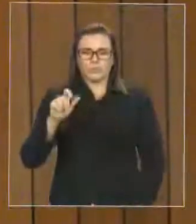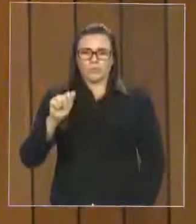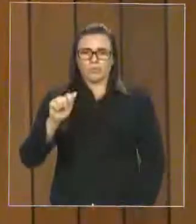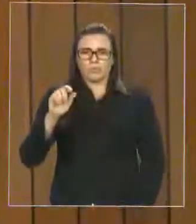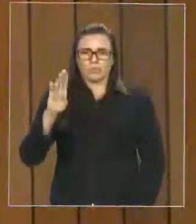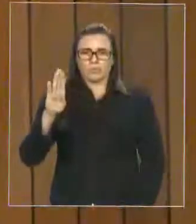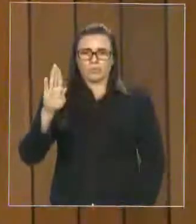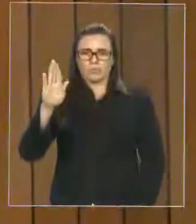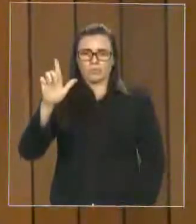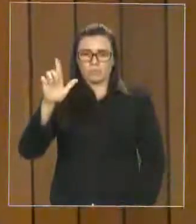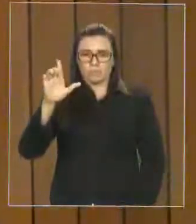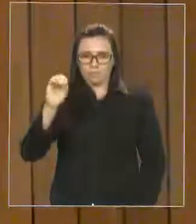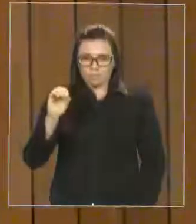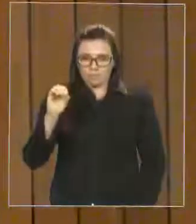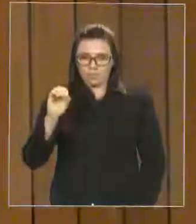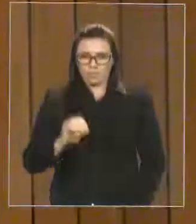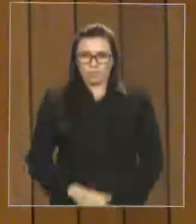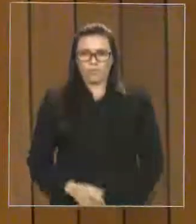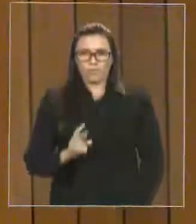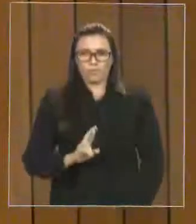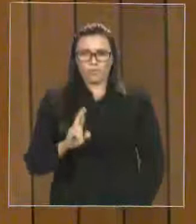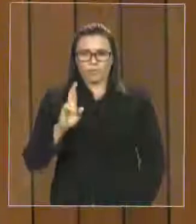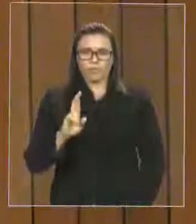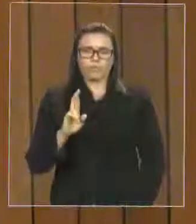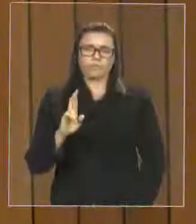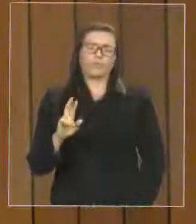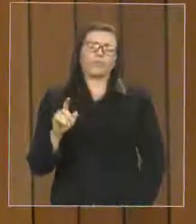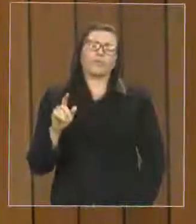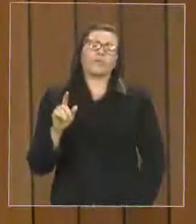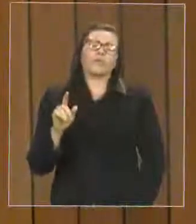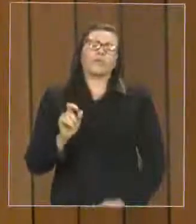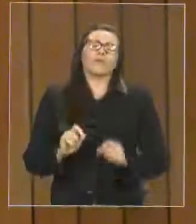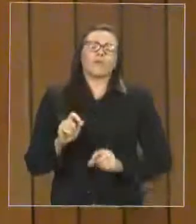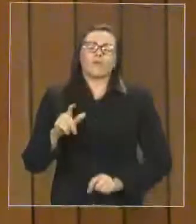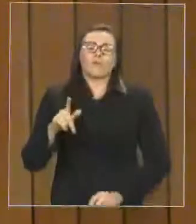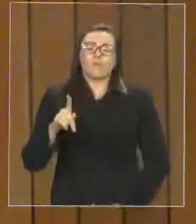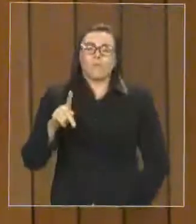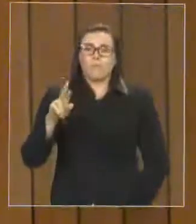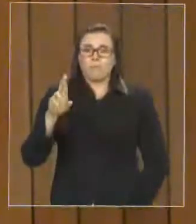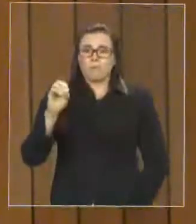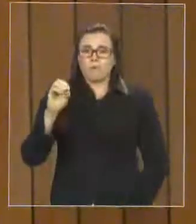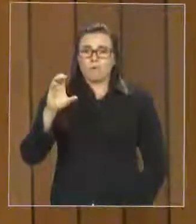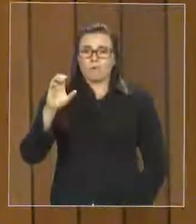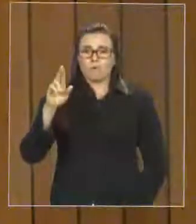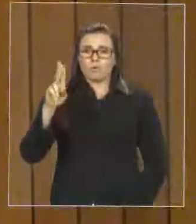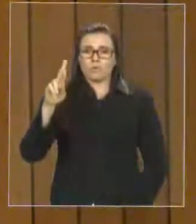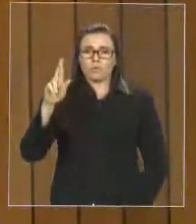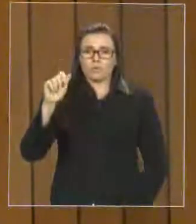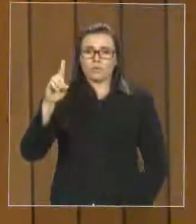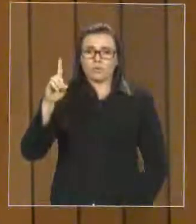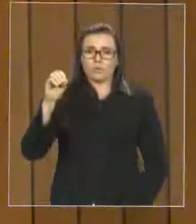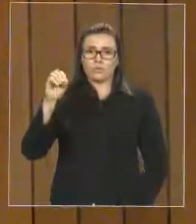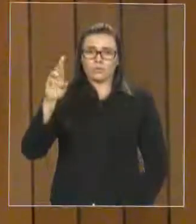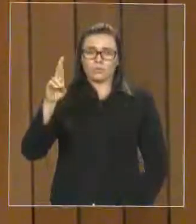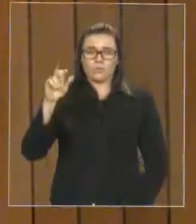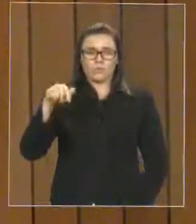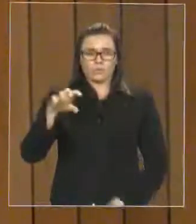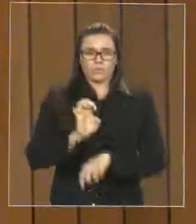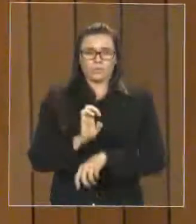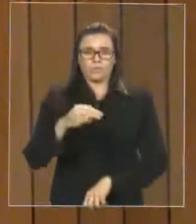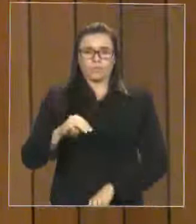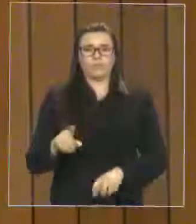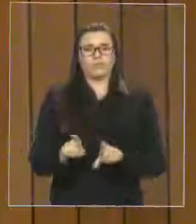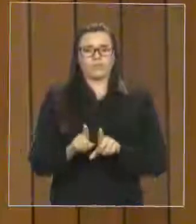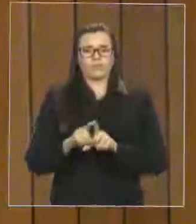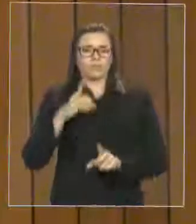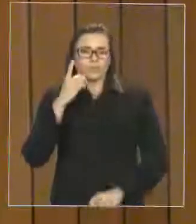senhor Procurador-Geral de Justiça do Estado do Maranhão, deputado Zé Reinaldo Tavares, deputado Hildo Rocha, deputado Valdir